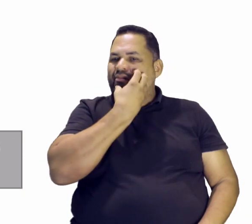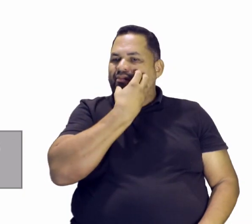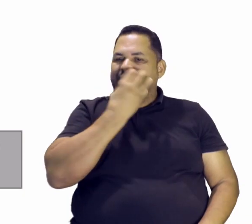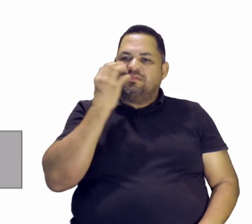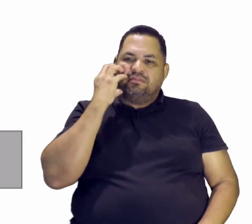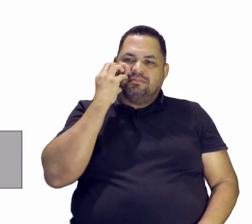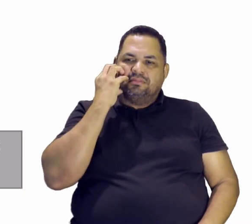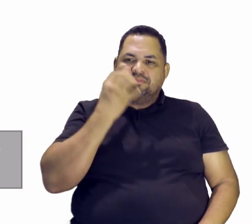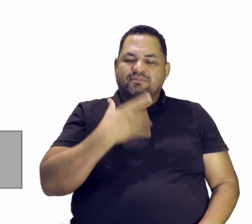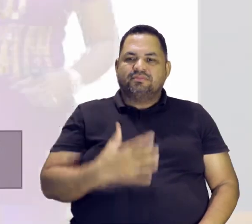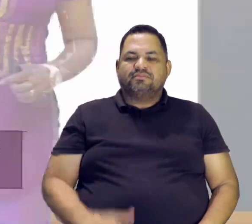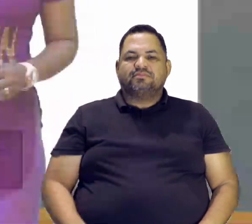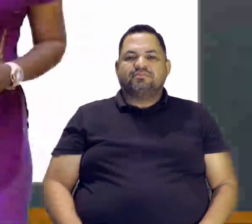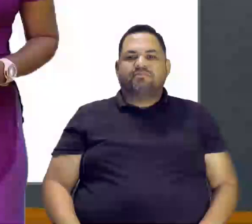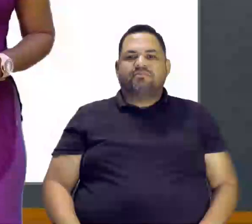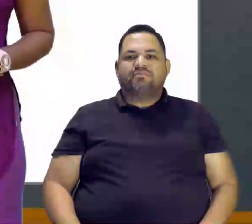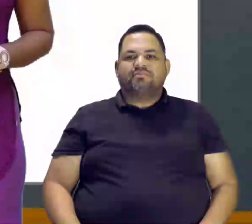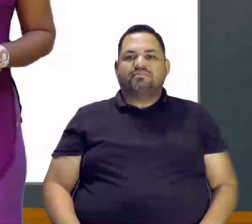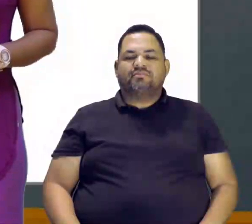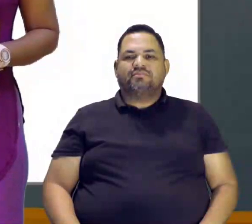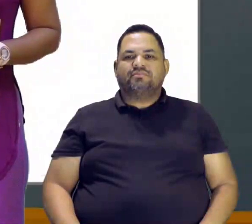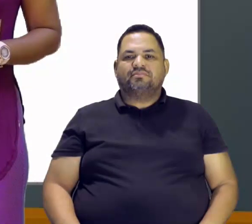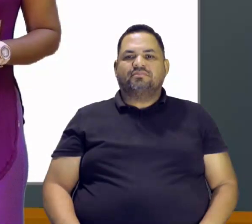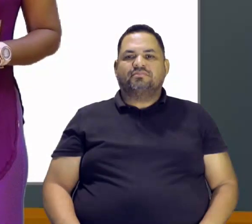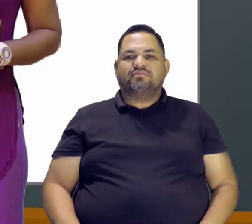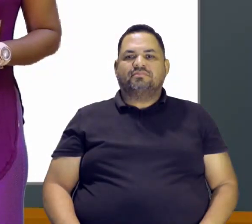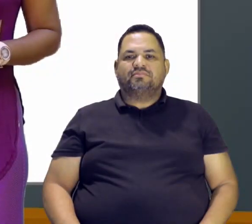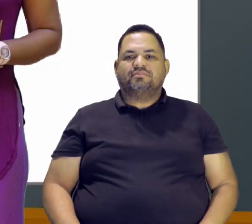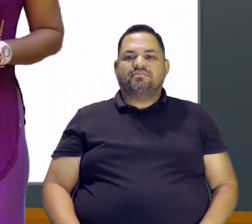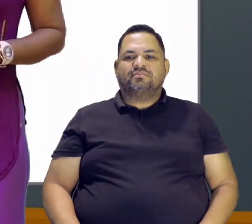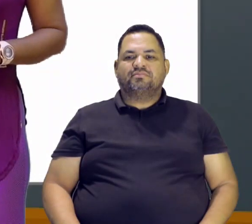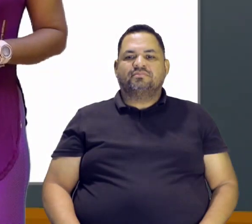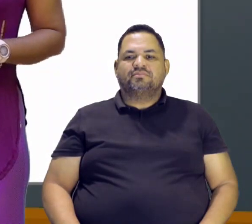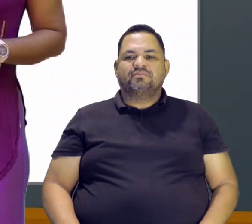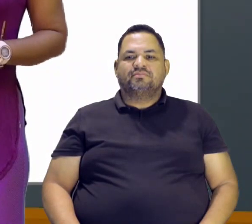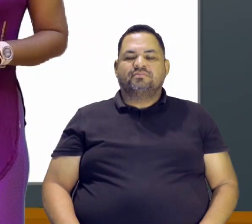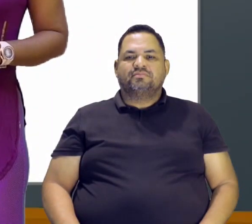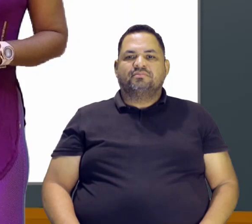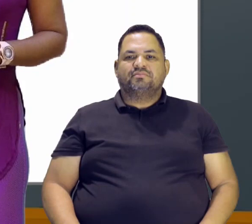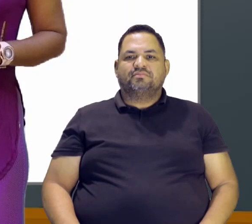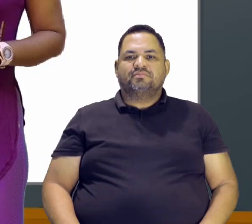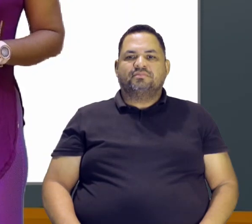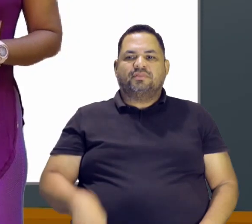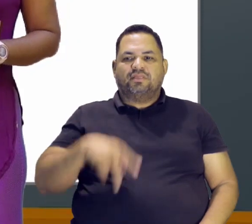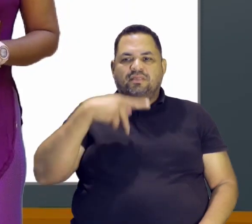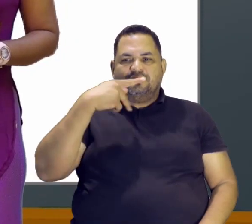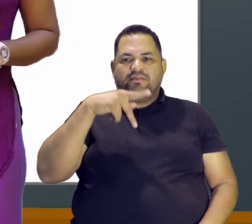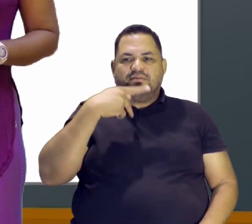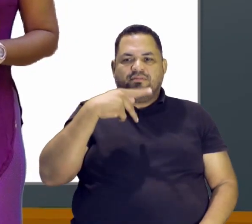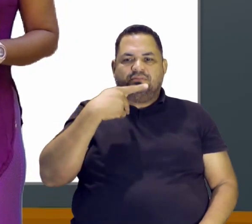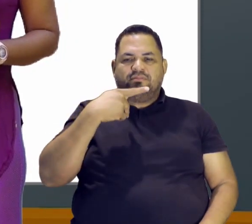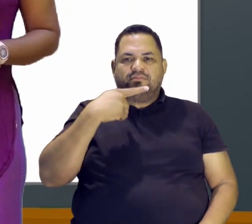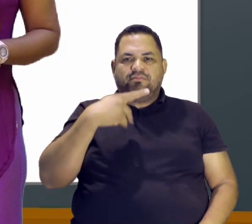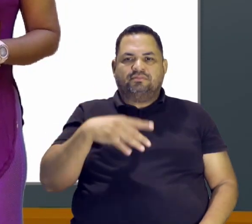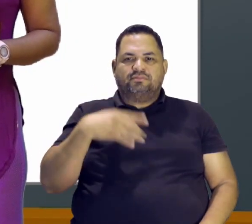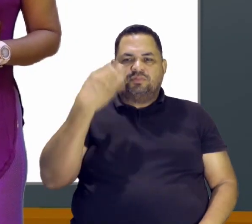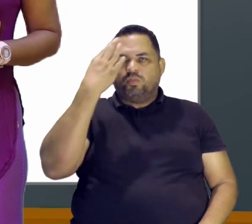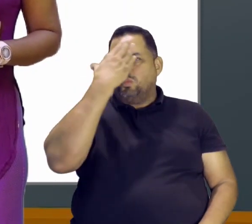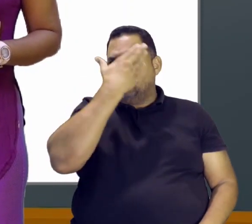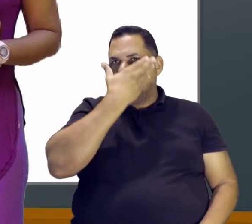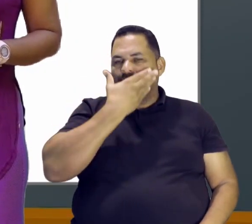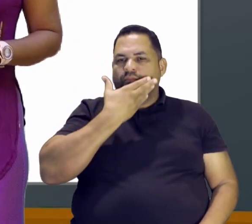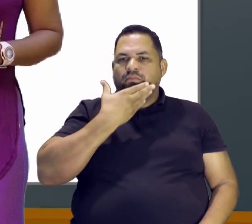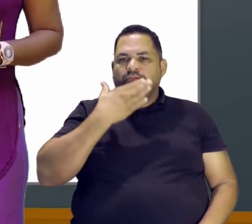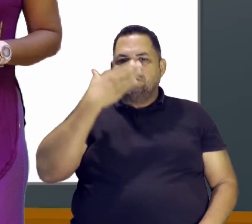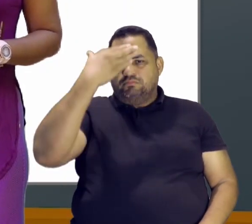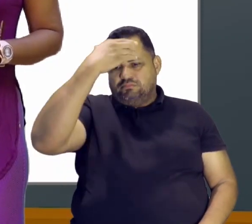bem interessante. Vem aqui comigo. Olha só. Eu estava falando agora há pouco aqui da questão da face, né? Estava falando